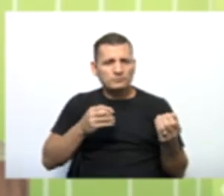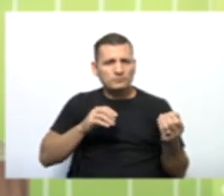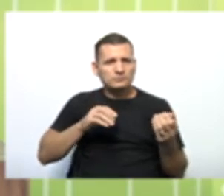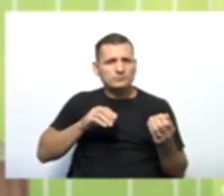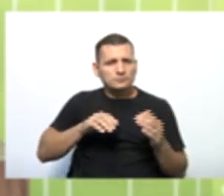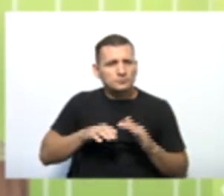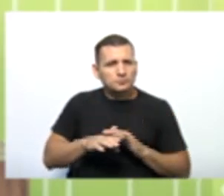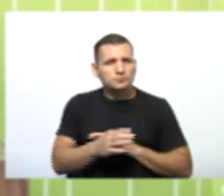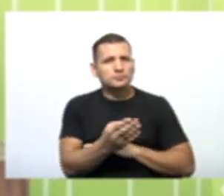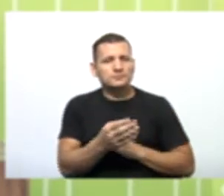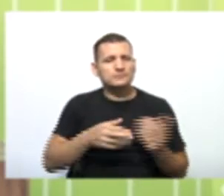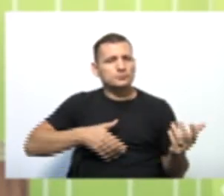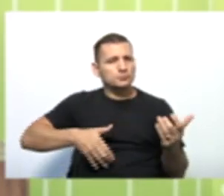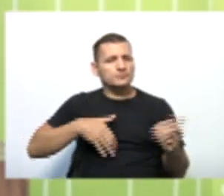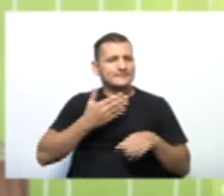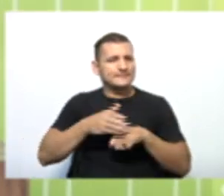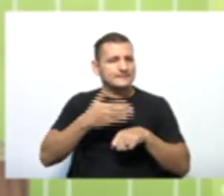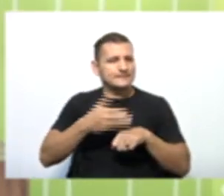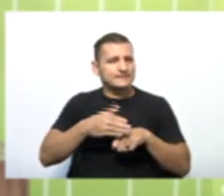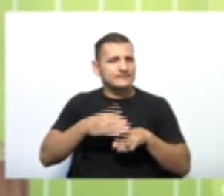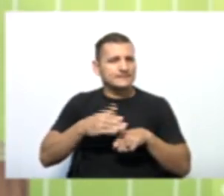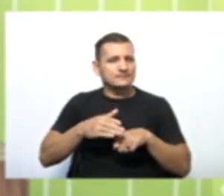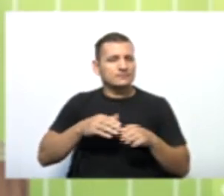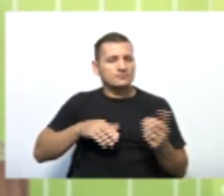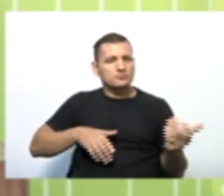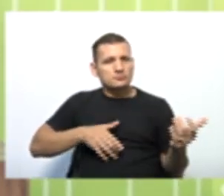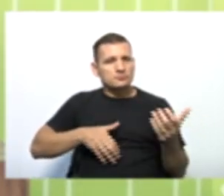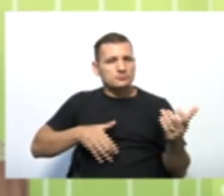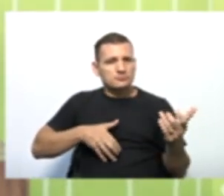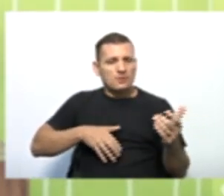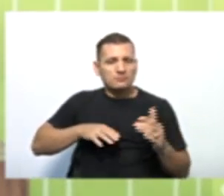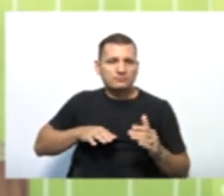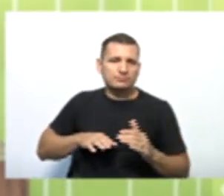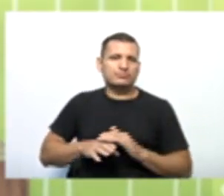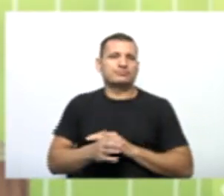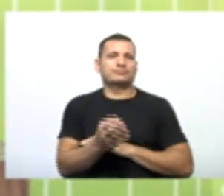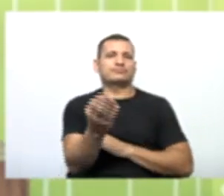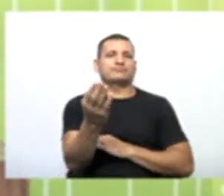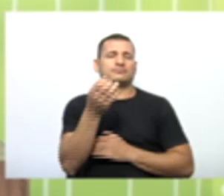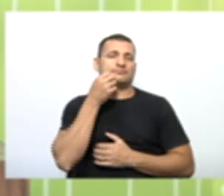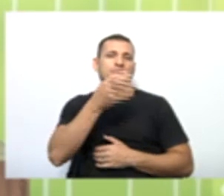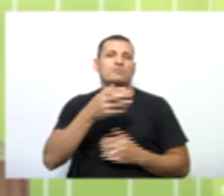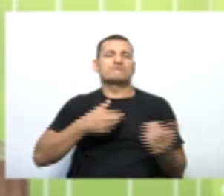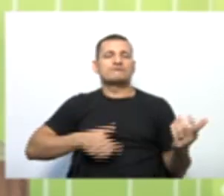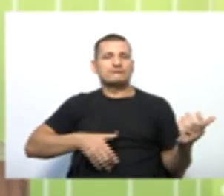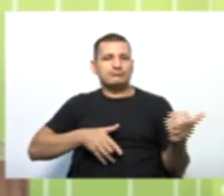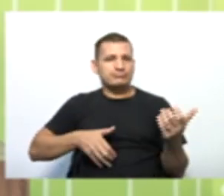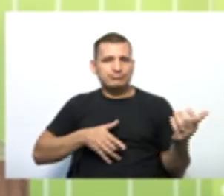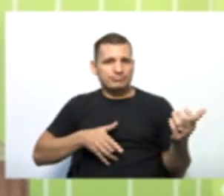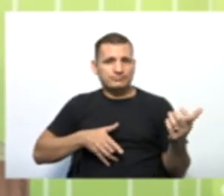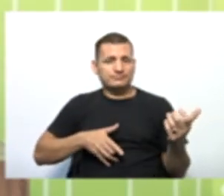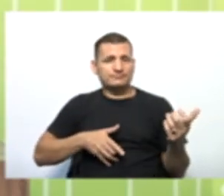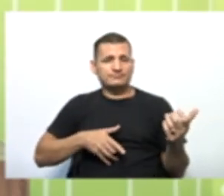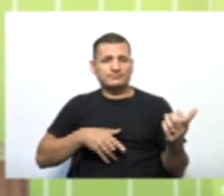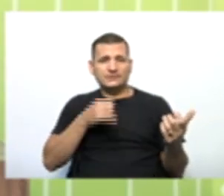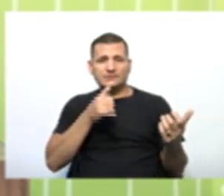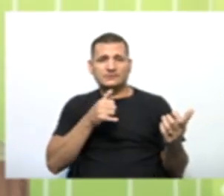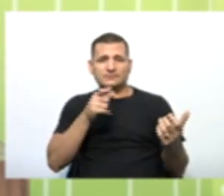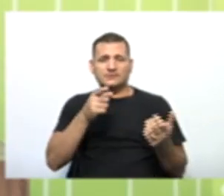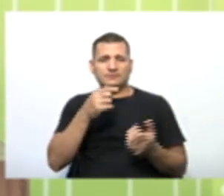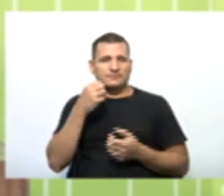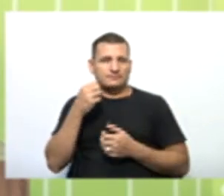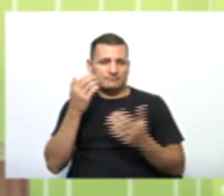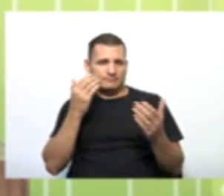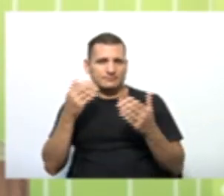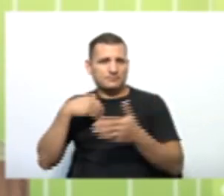toca várias vezes até criar o hábito e se tornar um bom tocador de violão. Então, se você se tornar um bom jogador de